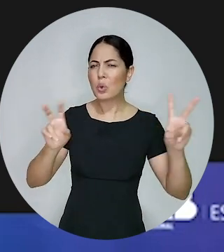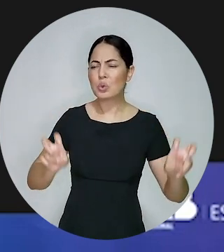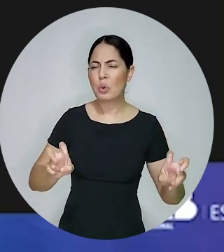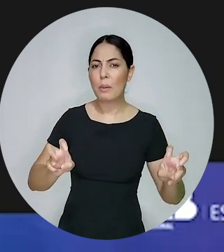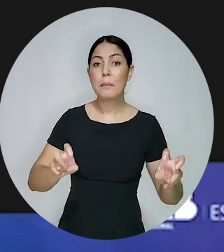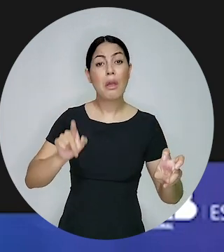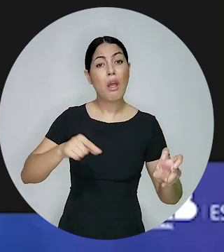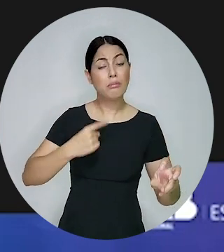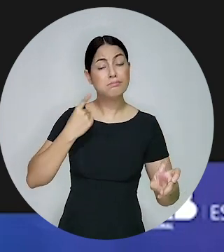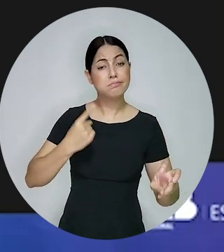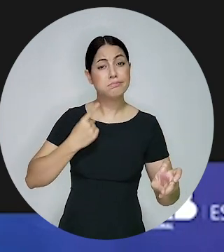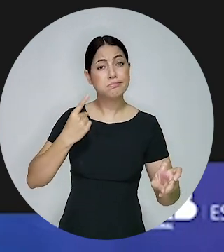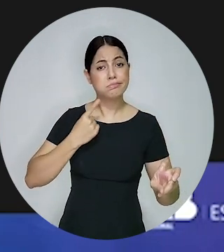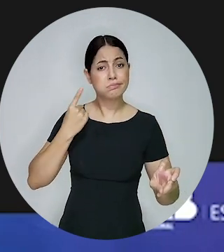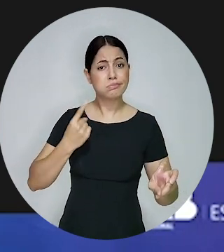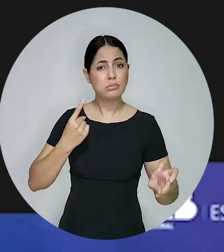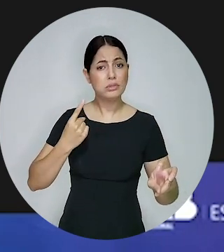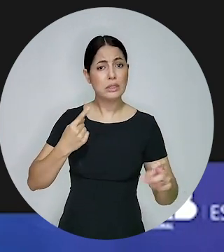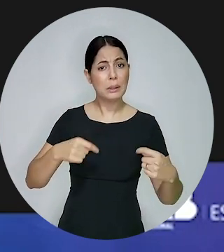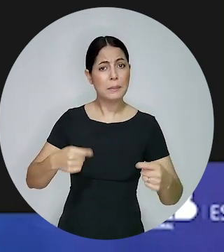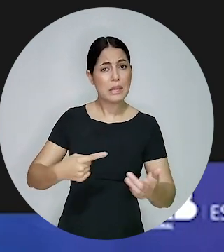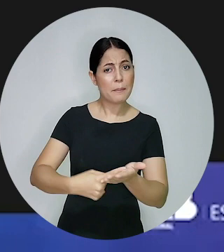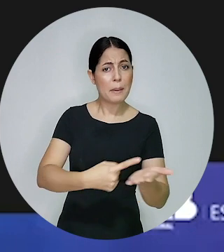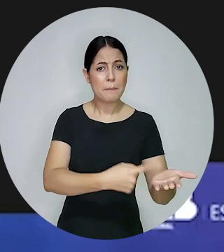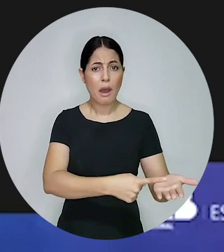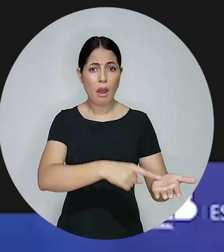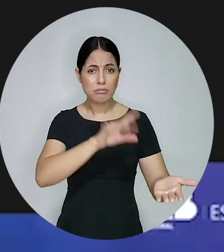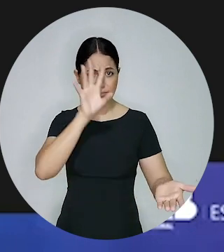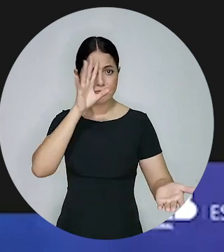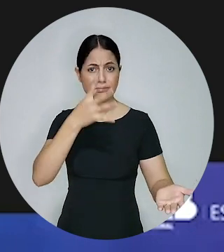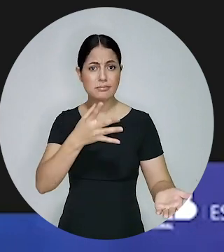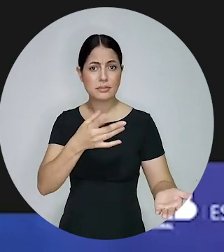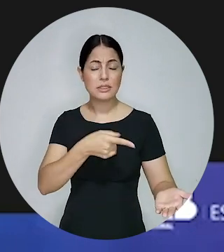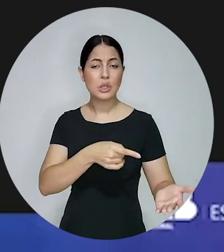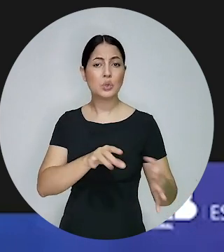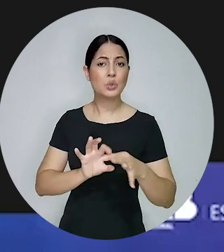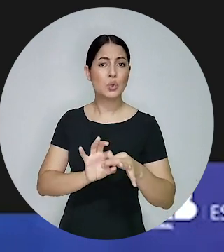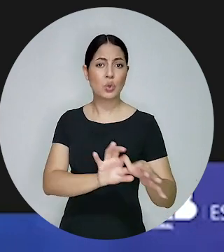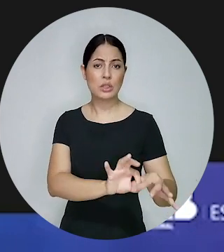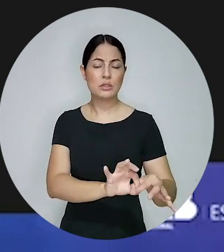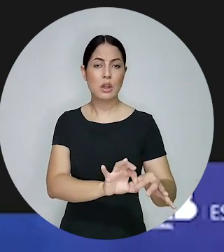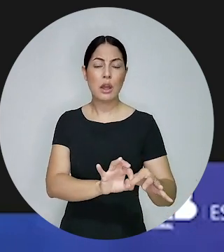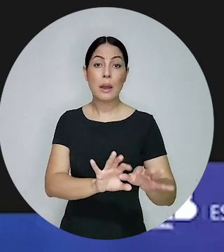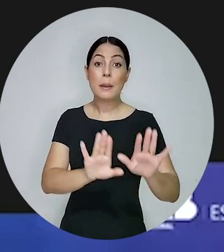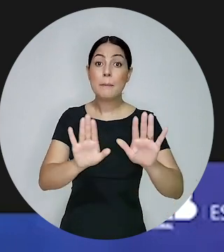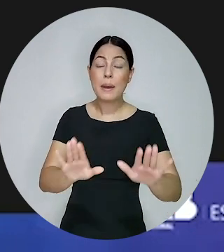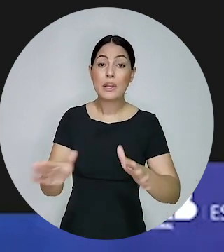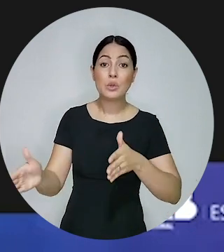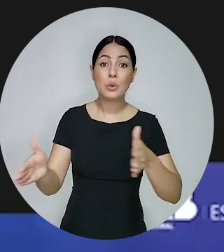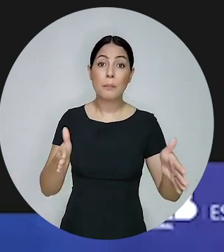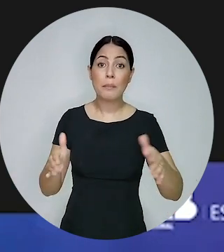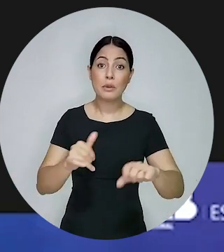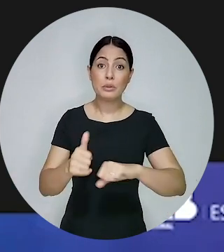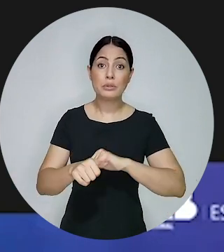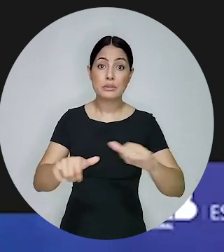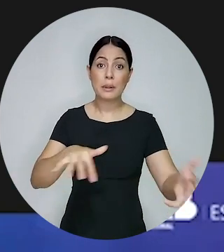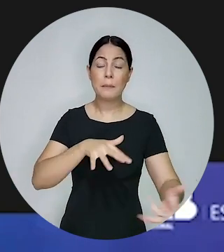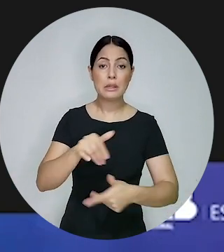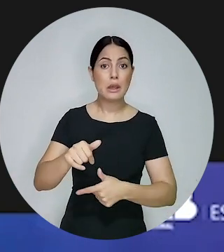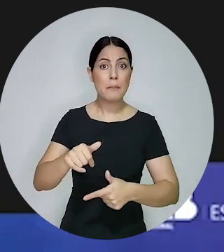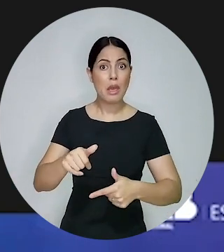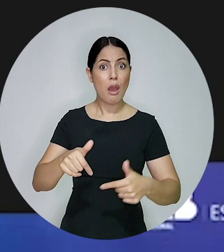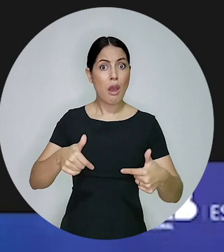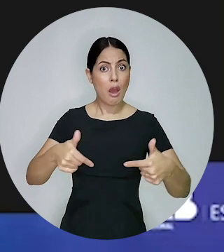uma advocacia resolutiva aí de conflitos e de negociação, ele se acentuou durante